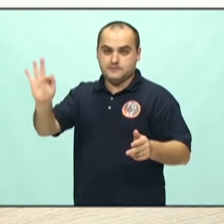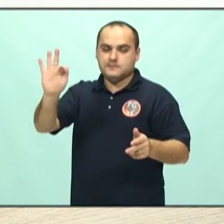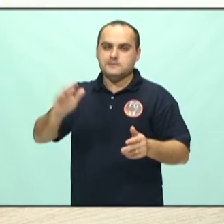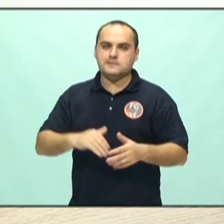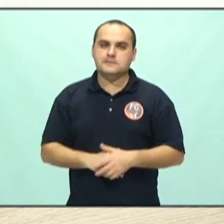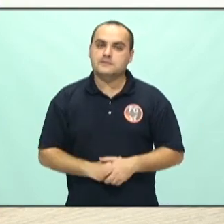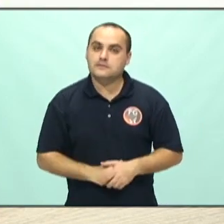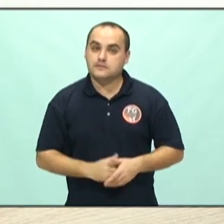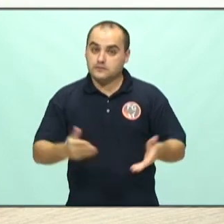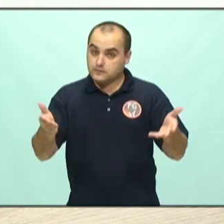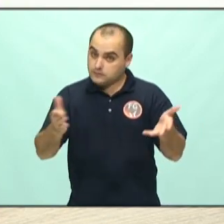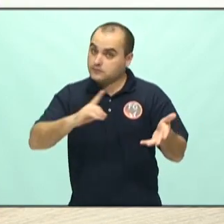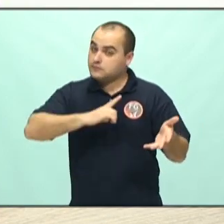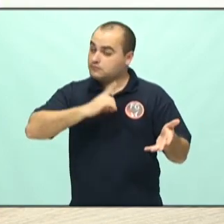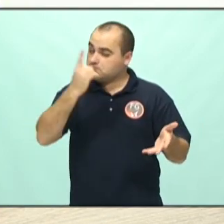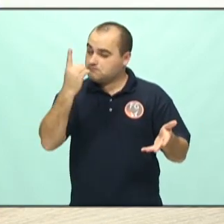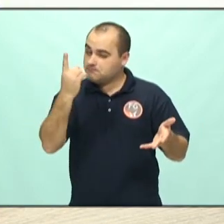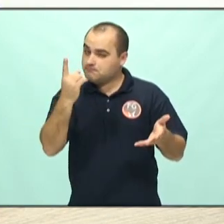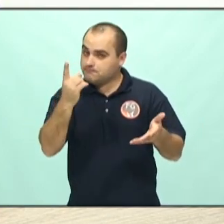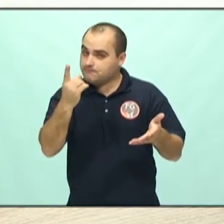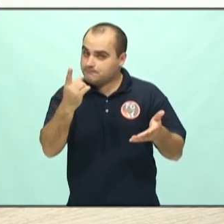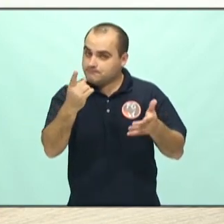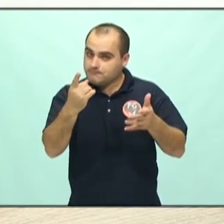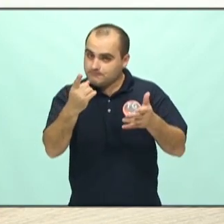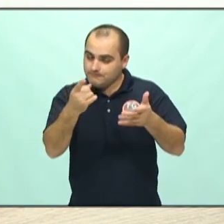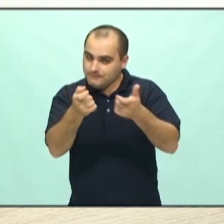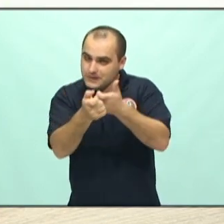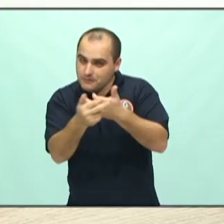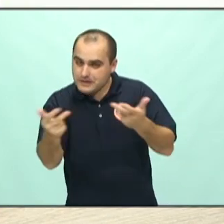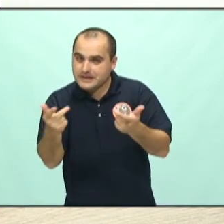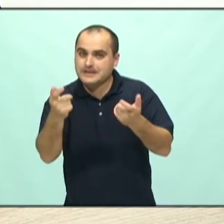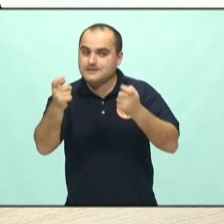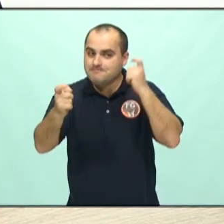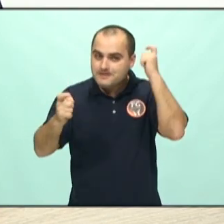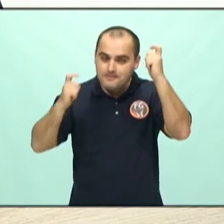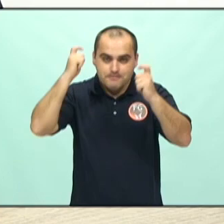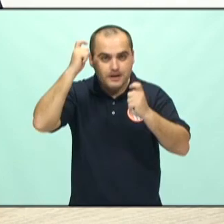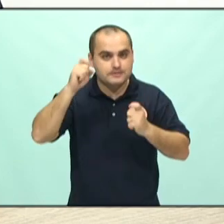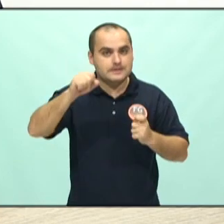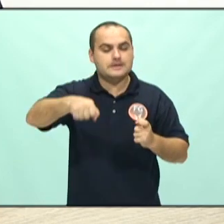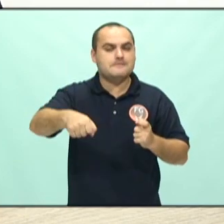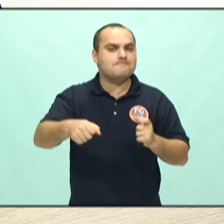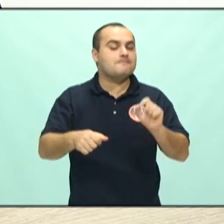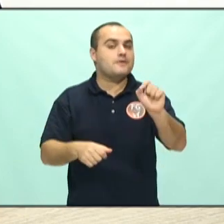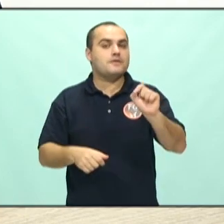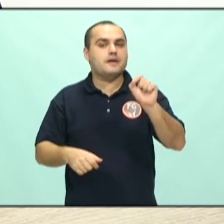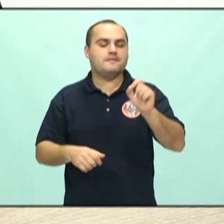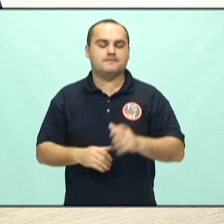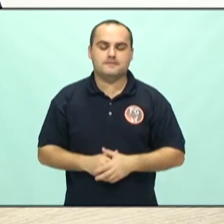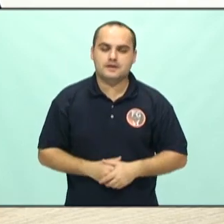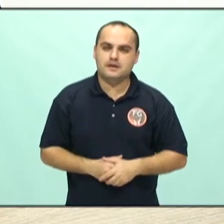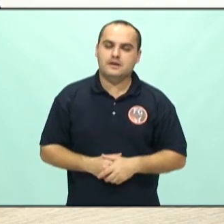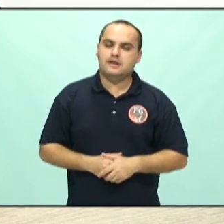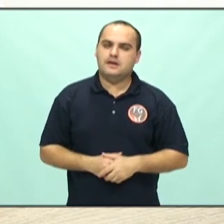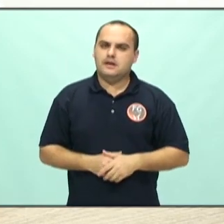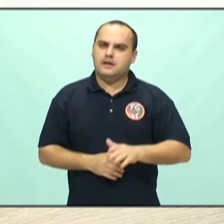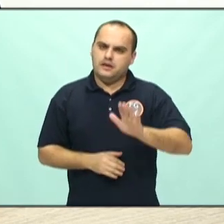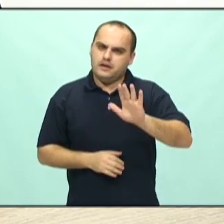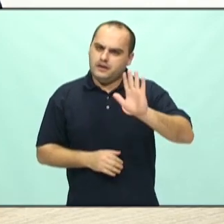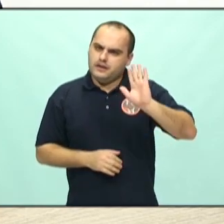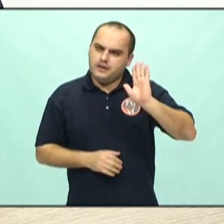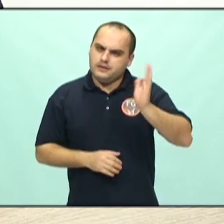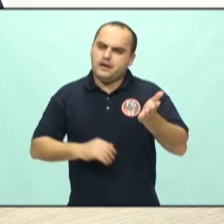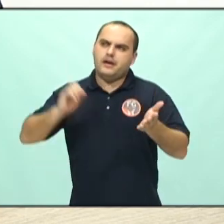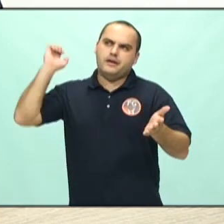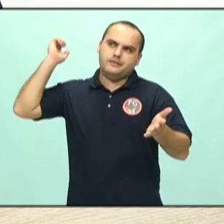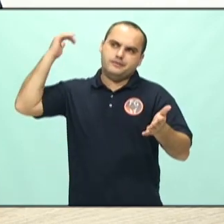muito preocupado realmente. Não é um momento de muitas comemorações, que é a ameaça, que já não é de hoje,